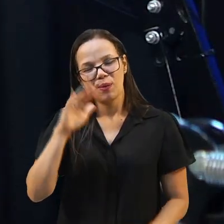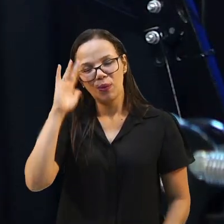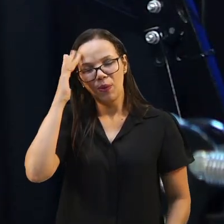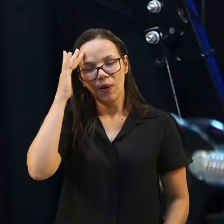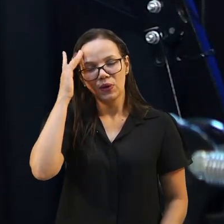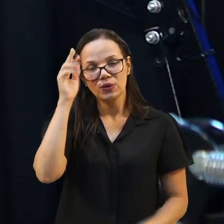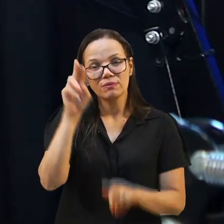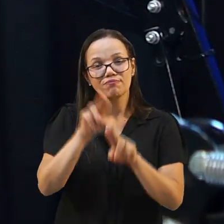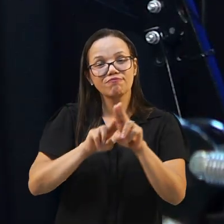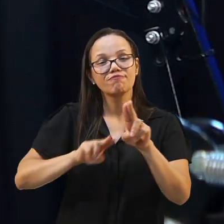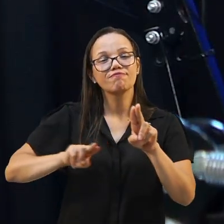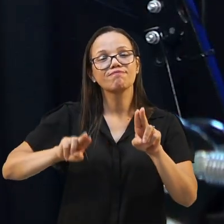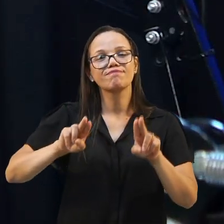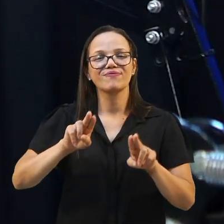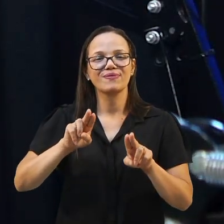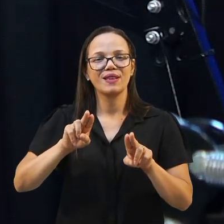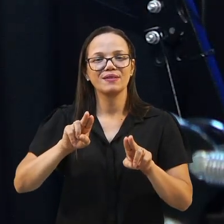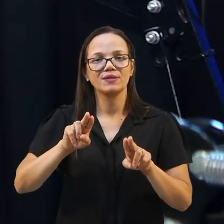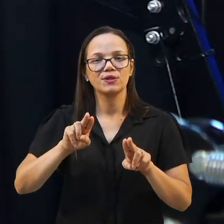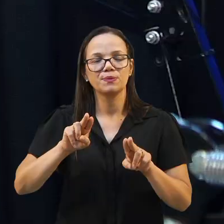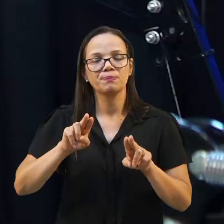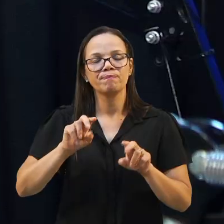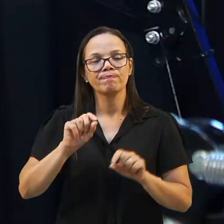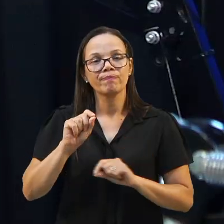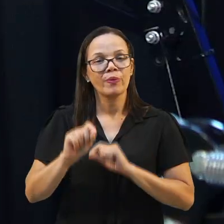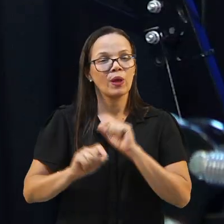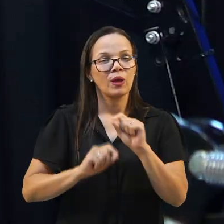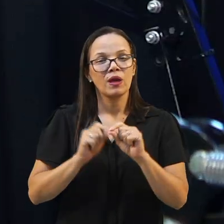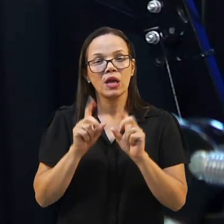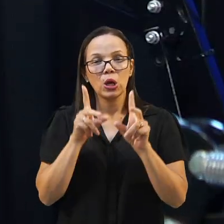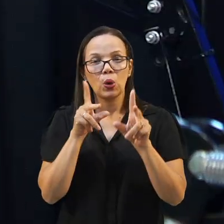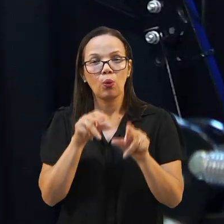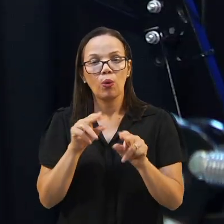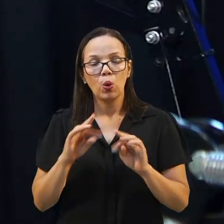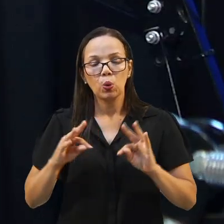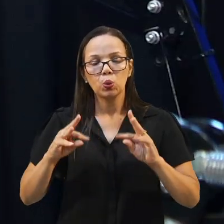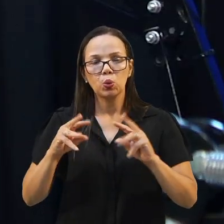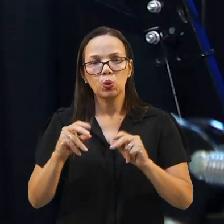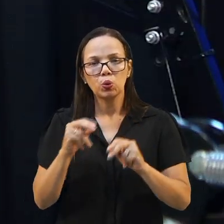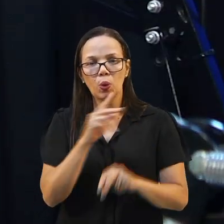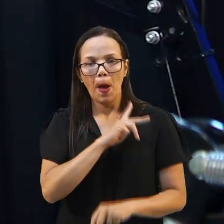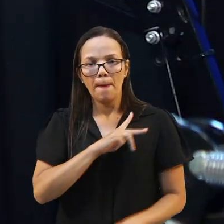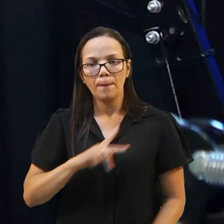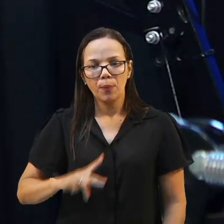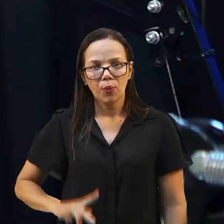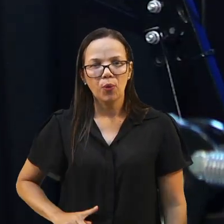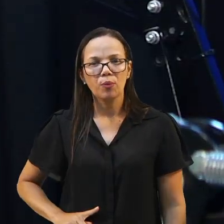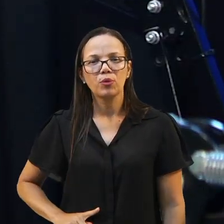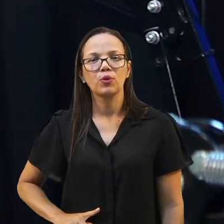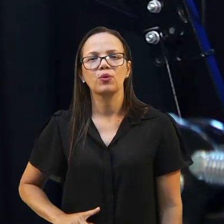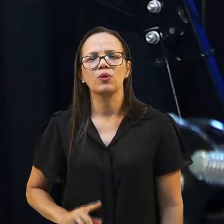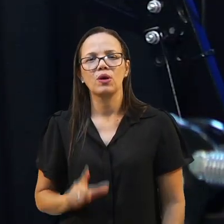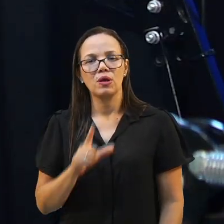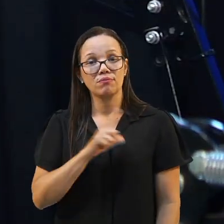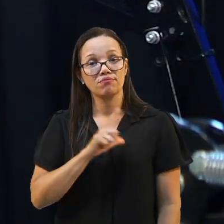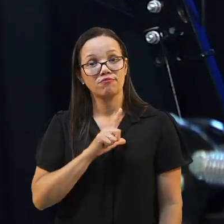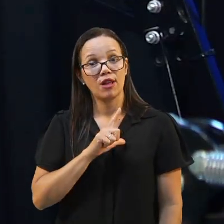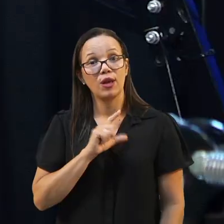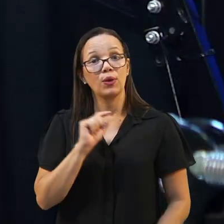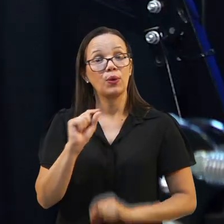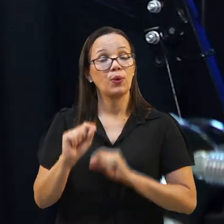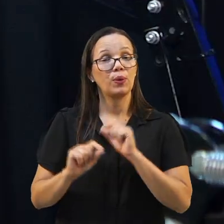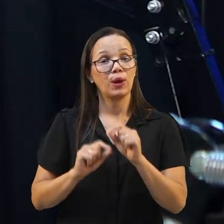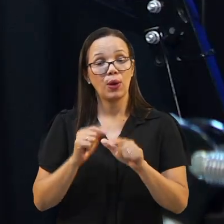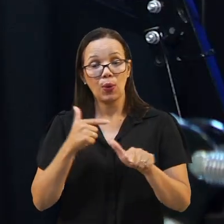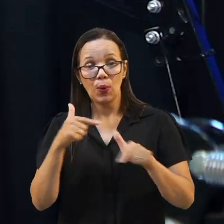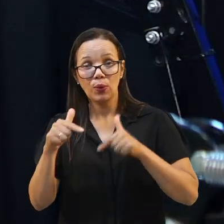que a universidade, ela, assim como todo ente público, ela tem uma função que